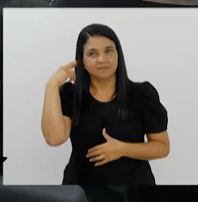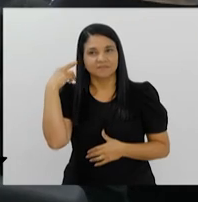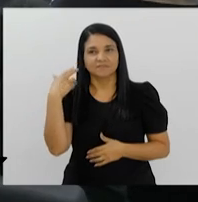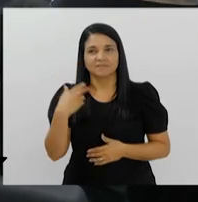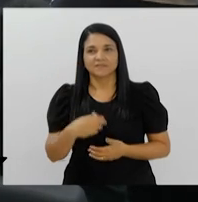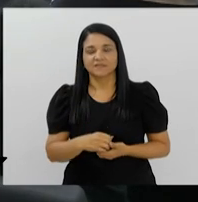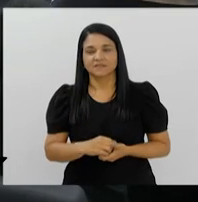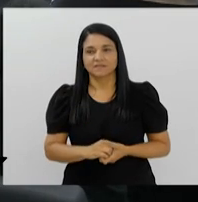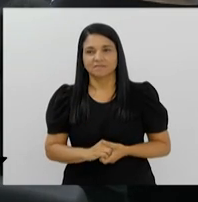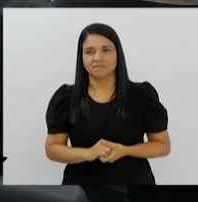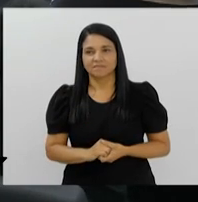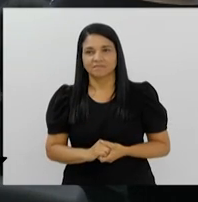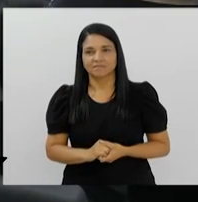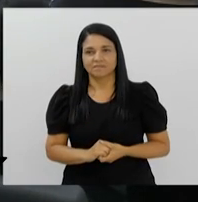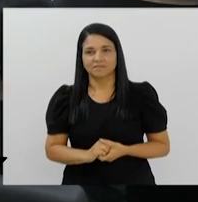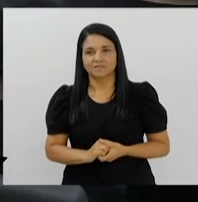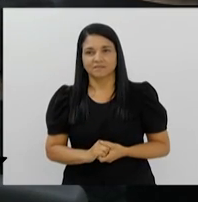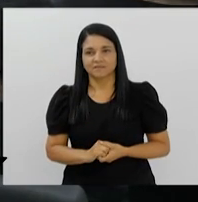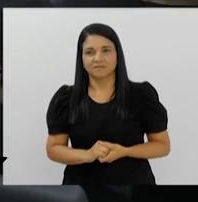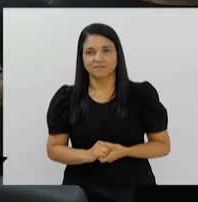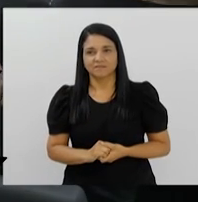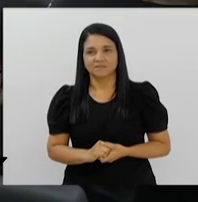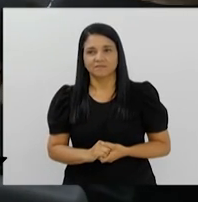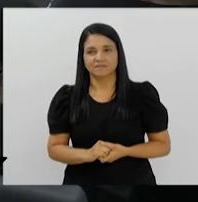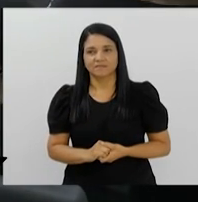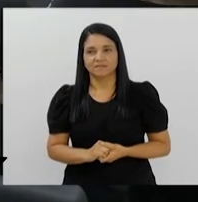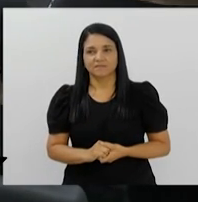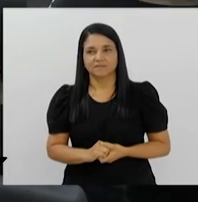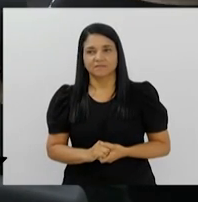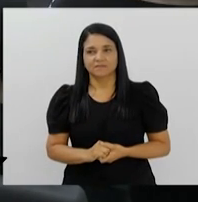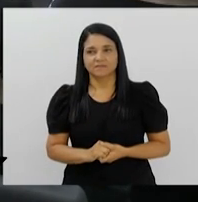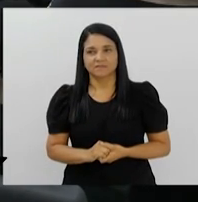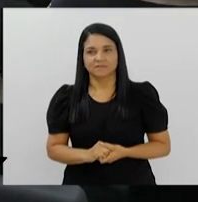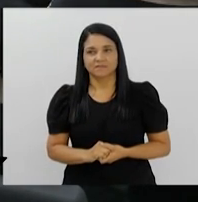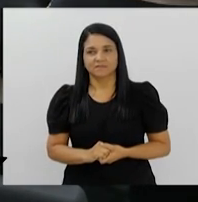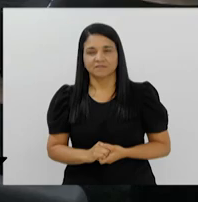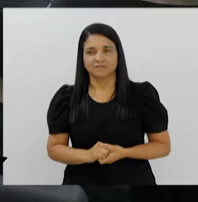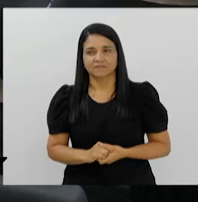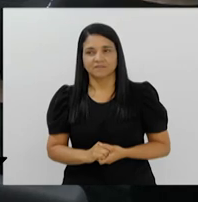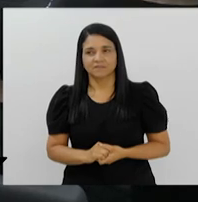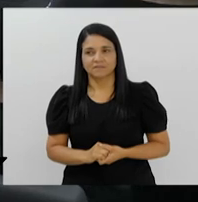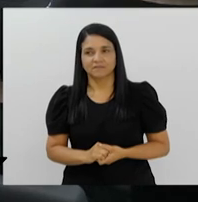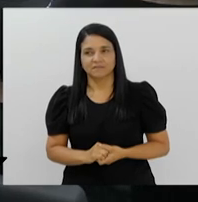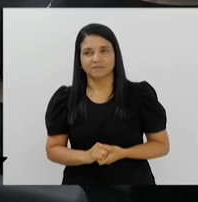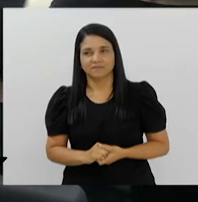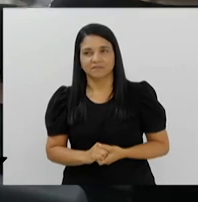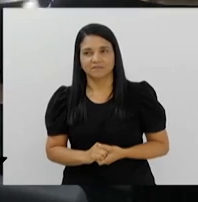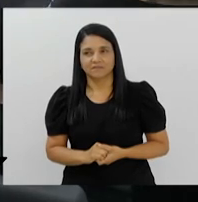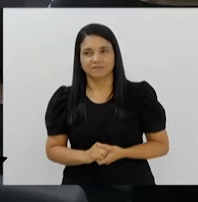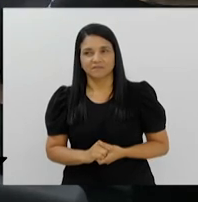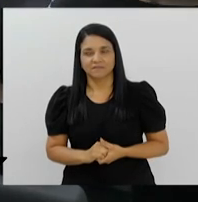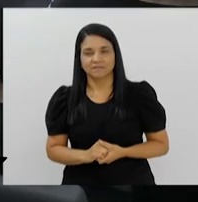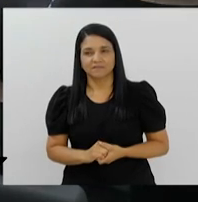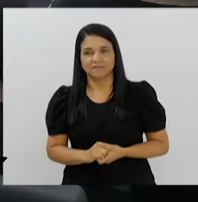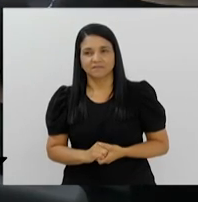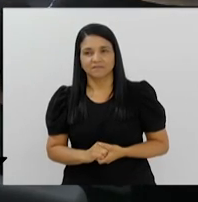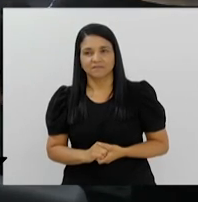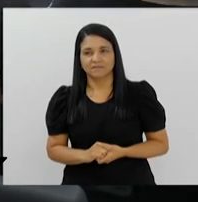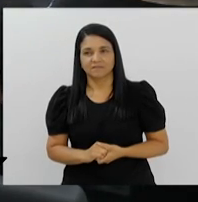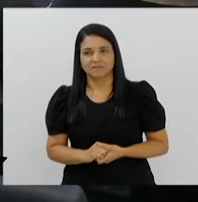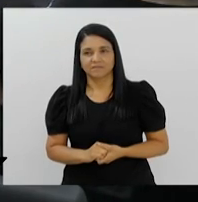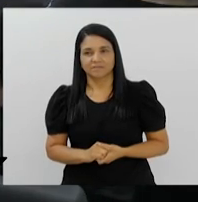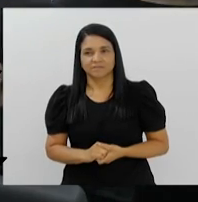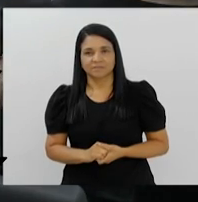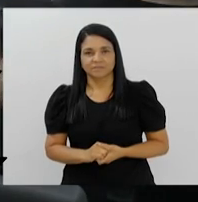entende direito Mas o sistema o senhor não conhece V fazer uma afirmação do sistema selecionou pessoas pú espec para